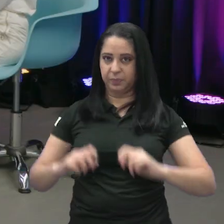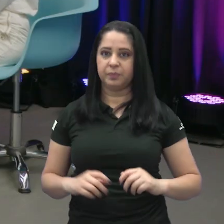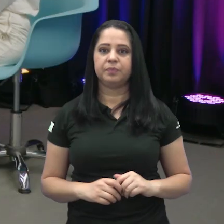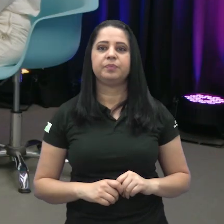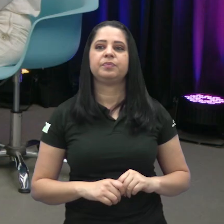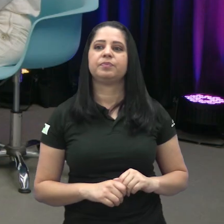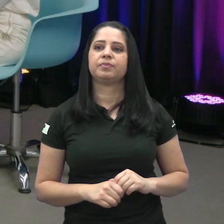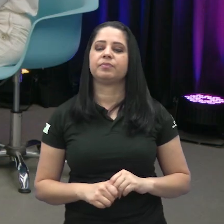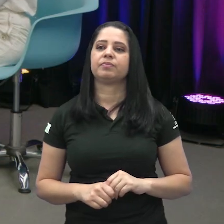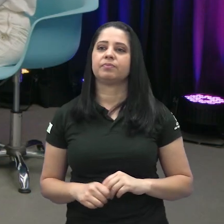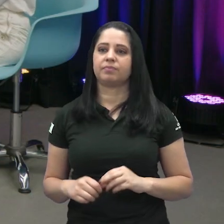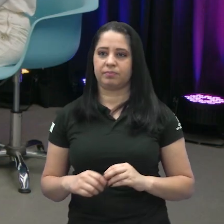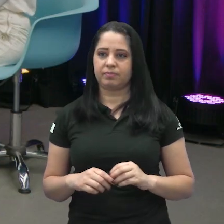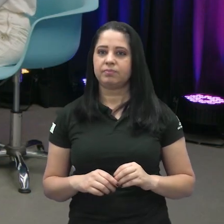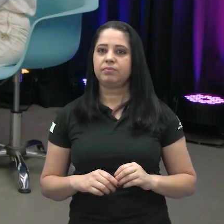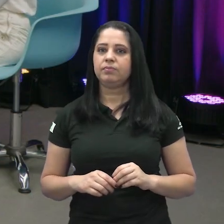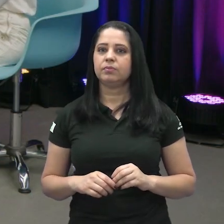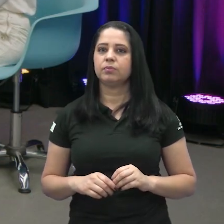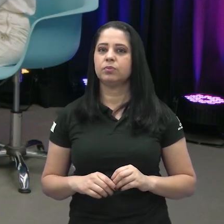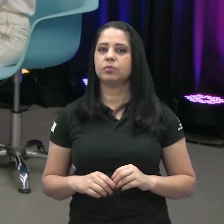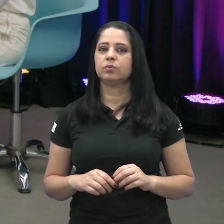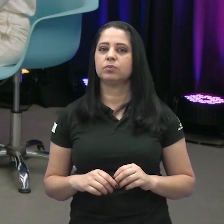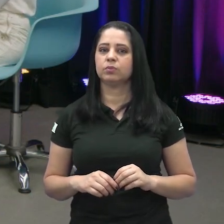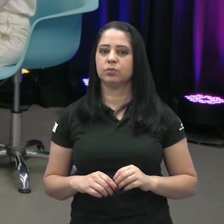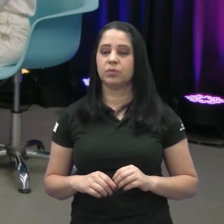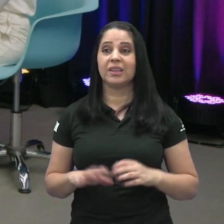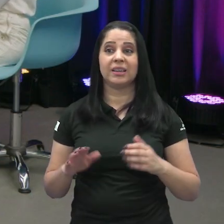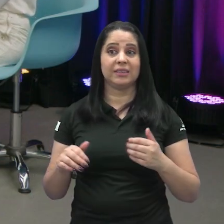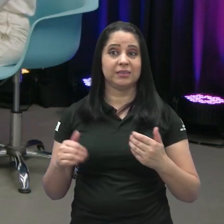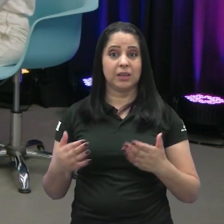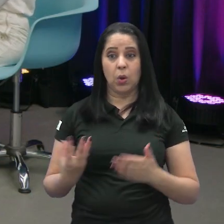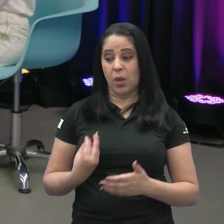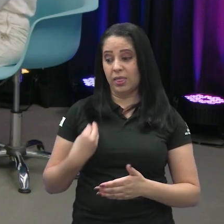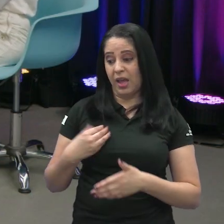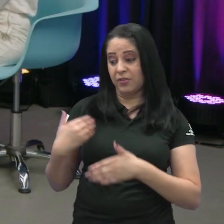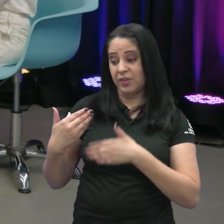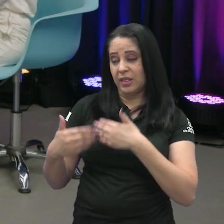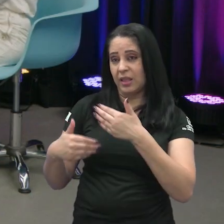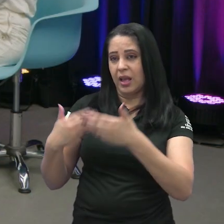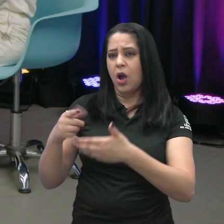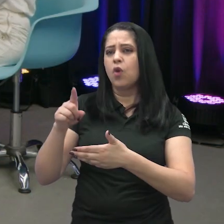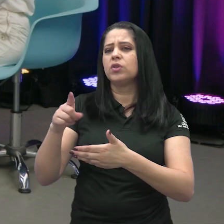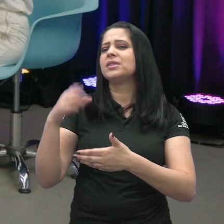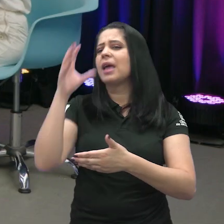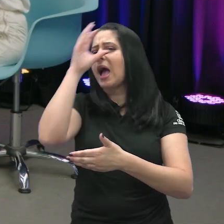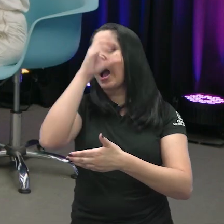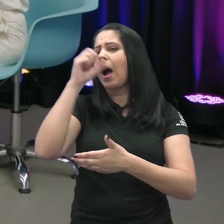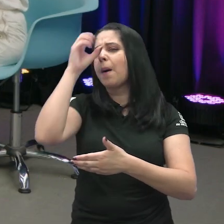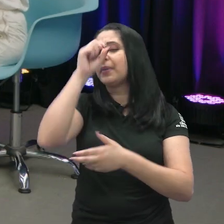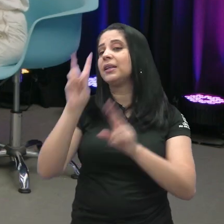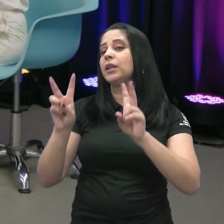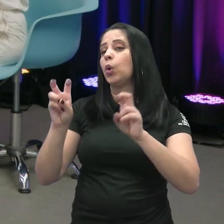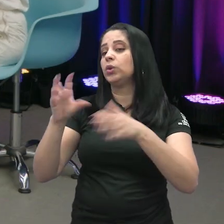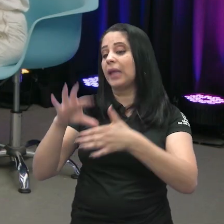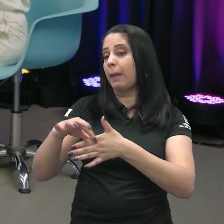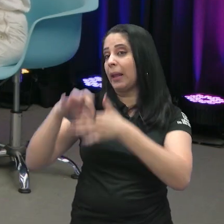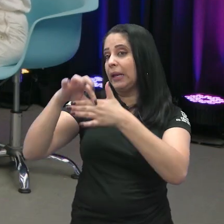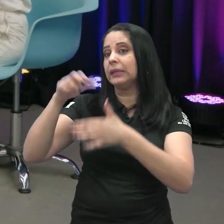as pessoas. Tabita, o que você aprendeu ao longo dessa jornada sobre liderança feminina?